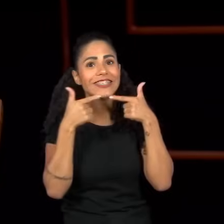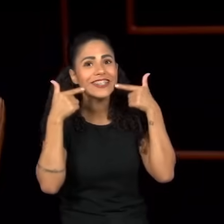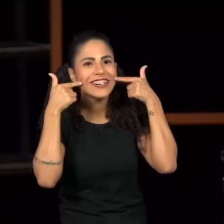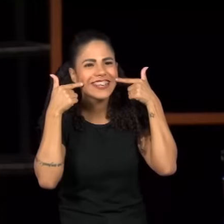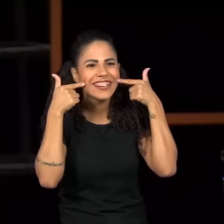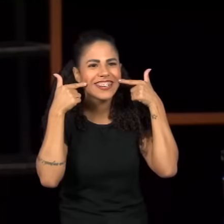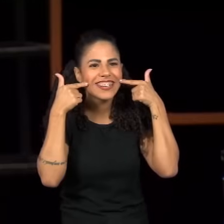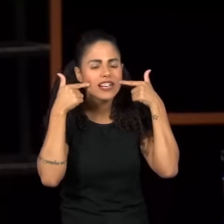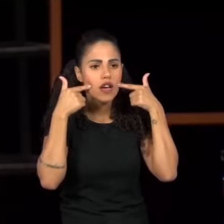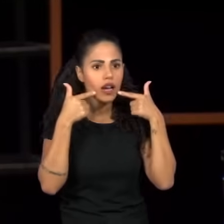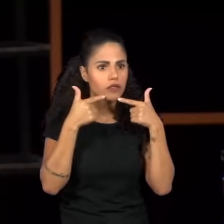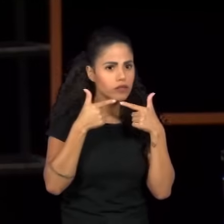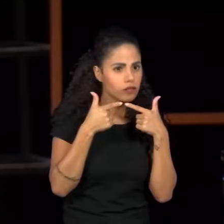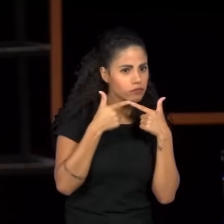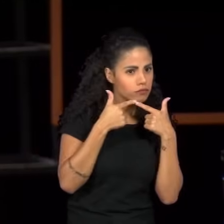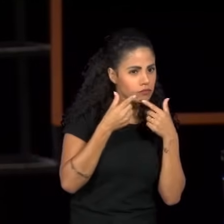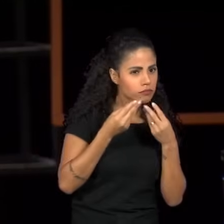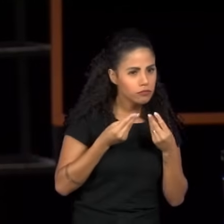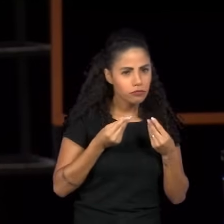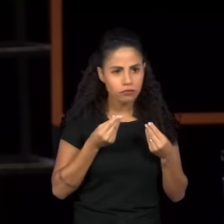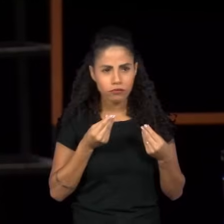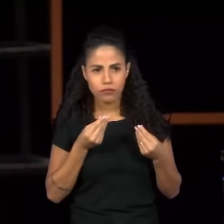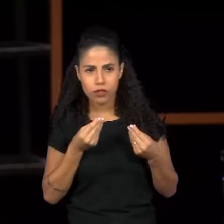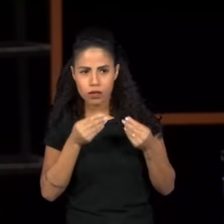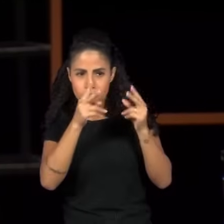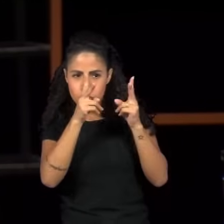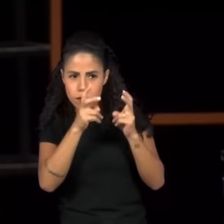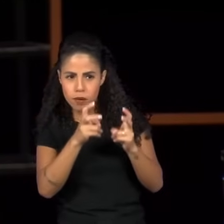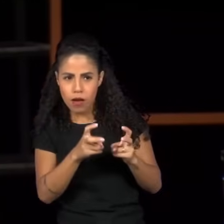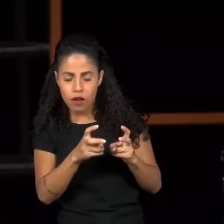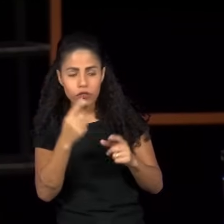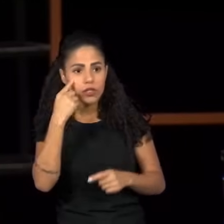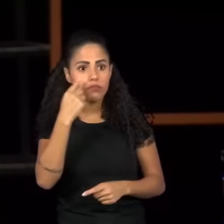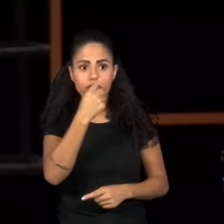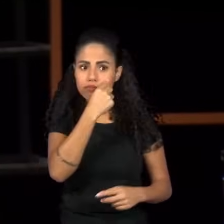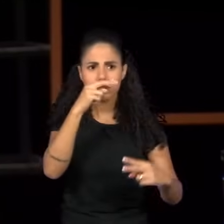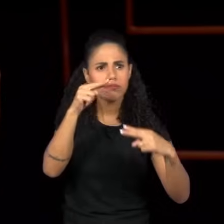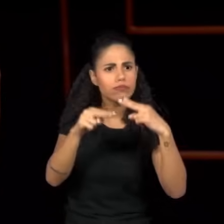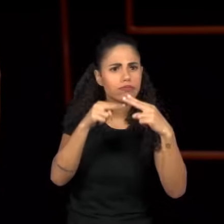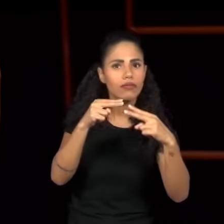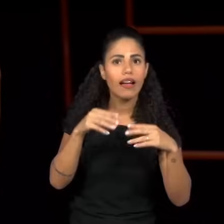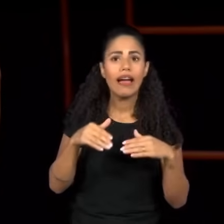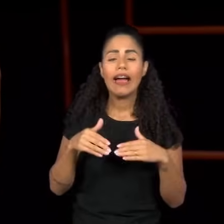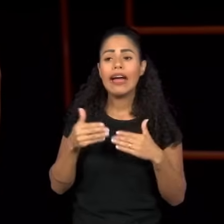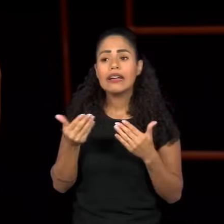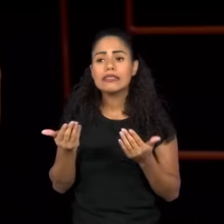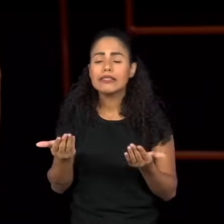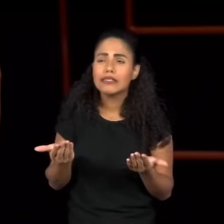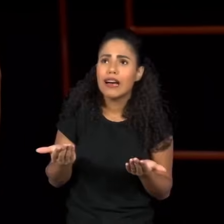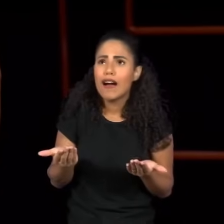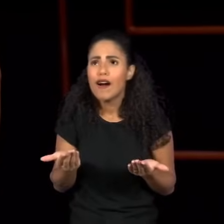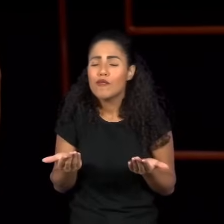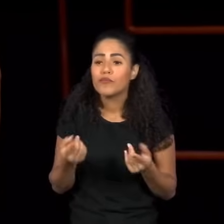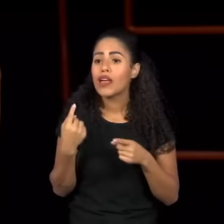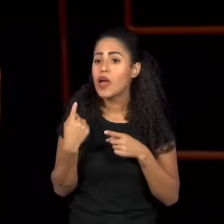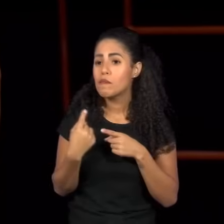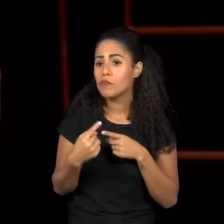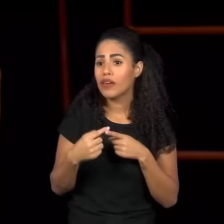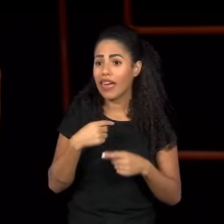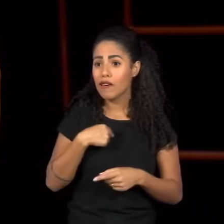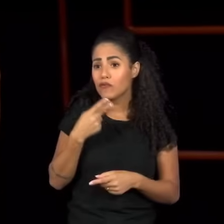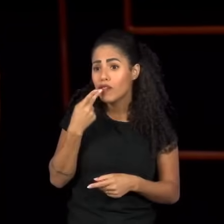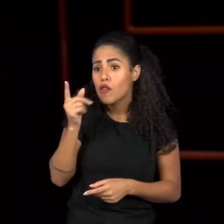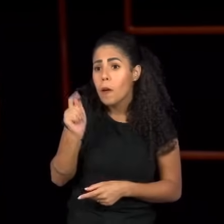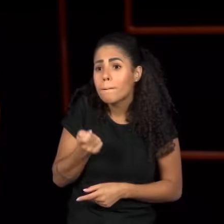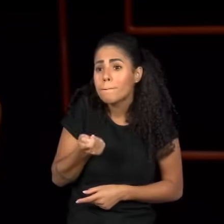se torna um olhar trágico, ele se torna um olhar compreensivo. Você trabalha com o olhar, né? Não, eu não trabalho. É porque, como eu falo